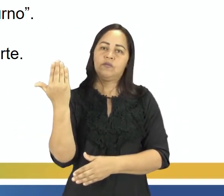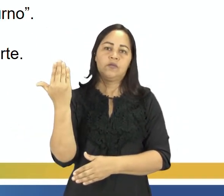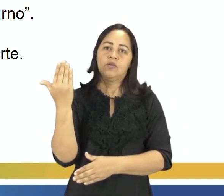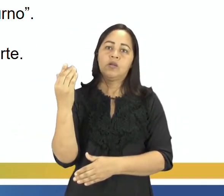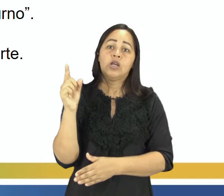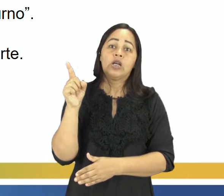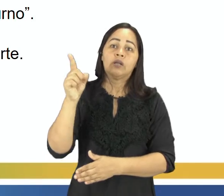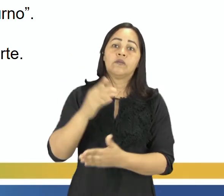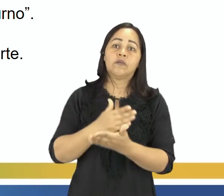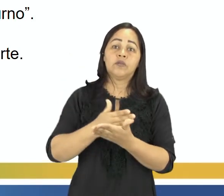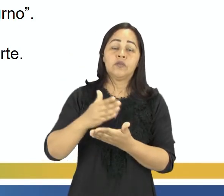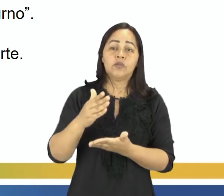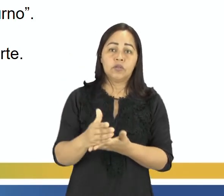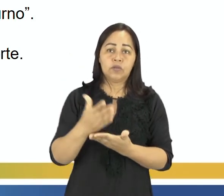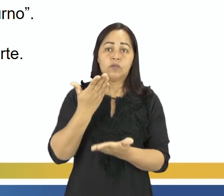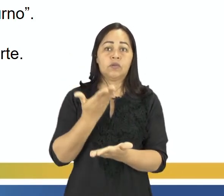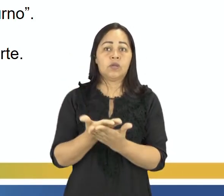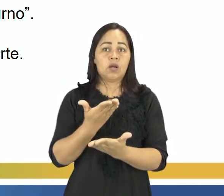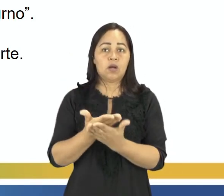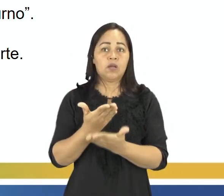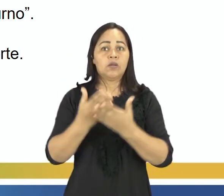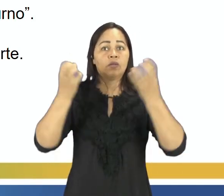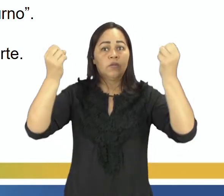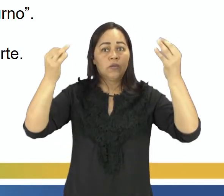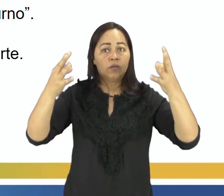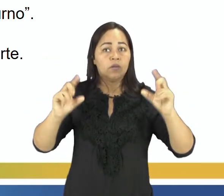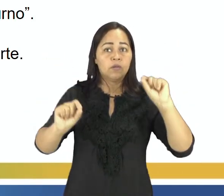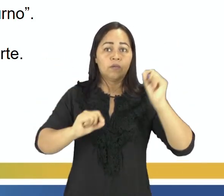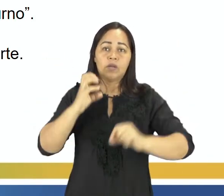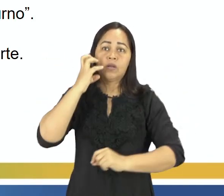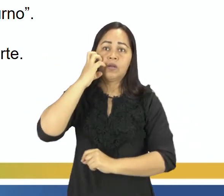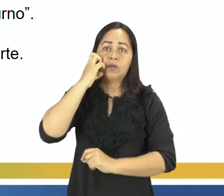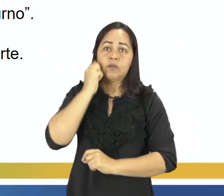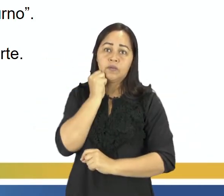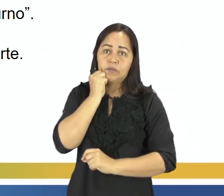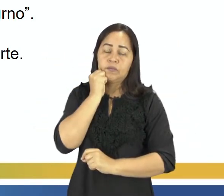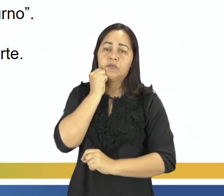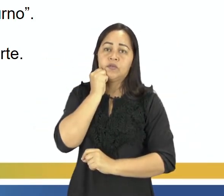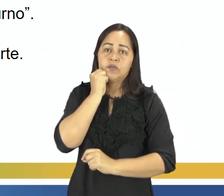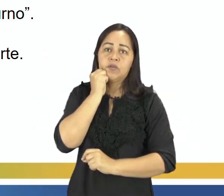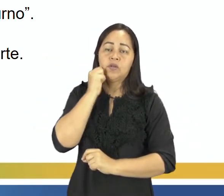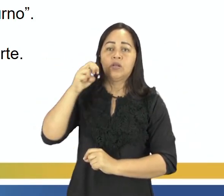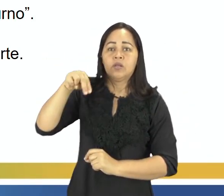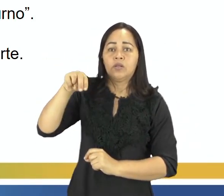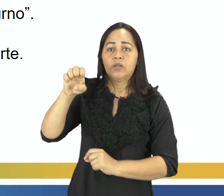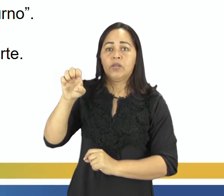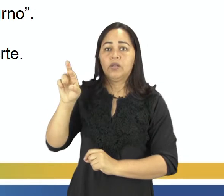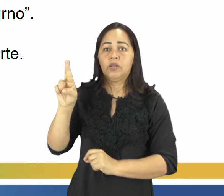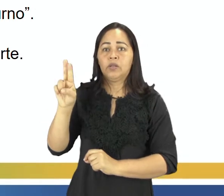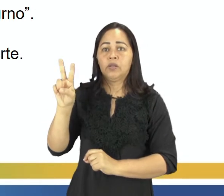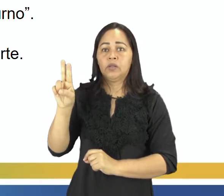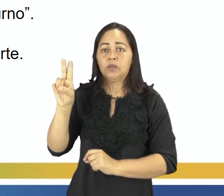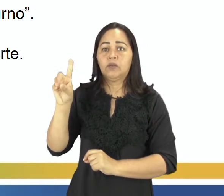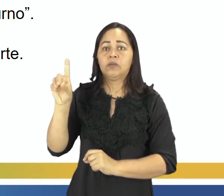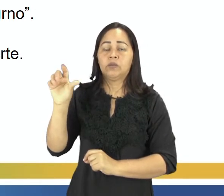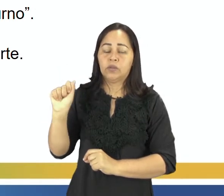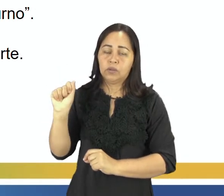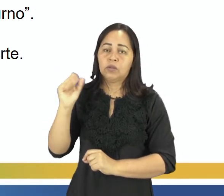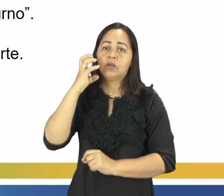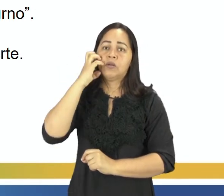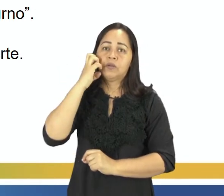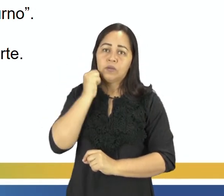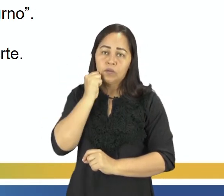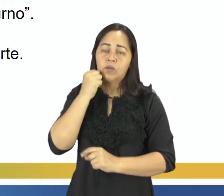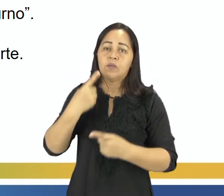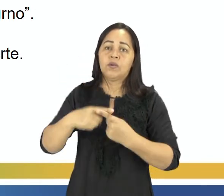dessa aula, nós falamos sobre ser órfão. Neruda foi órfão muito cedo, então ele não teve uma grande influência da